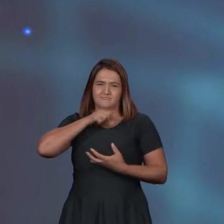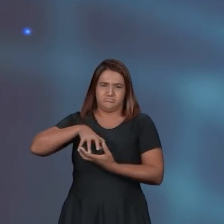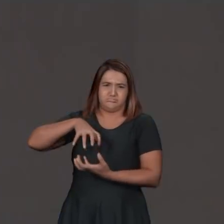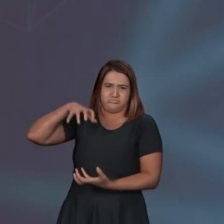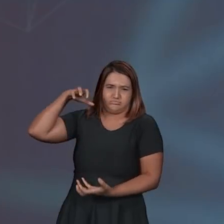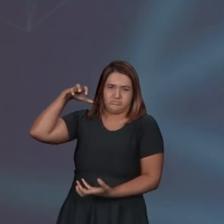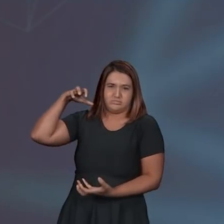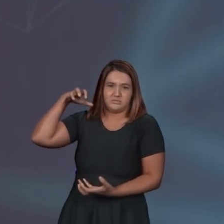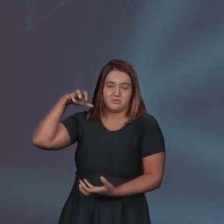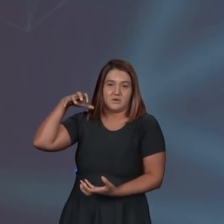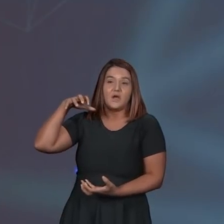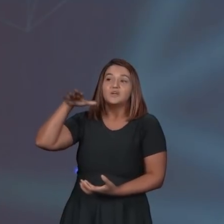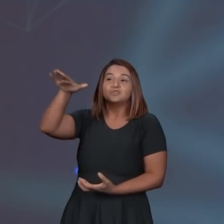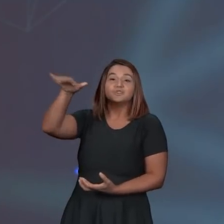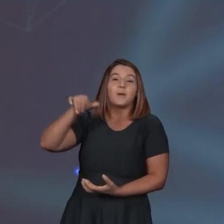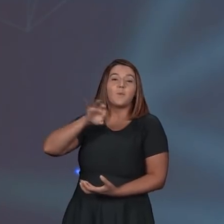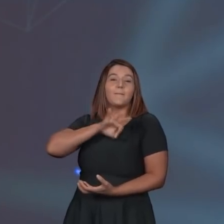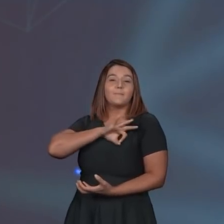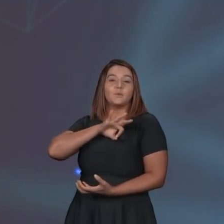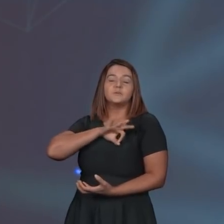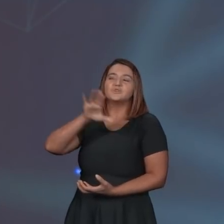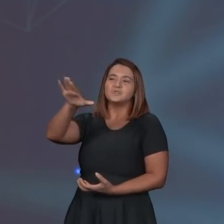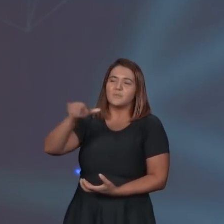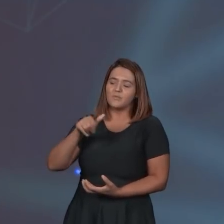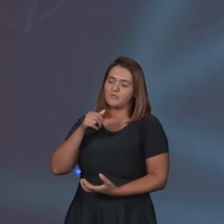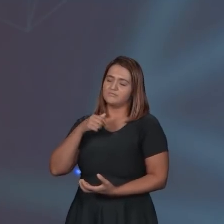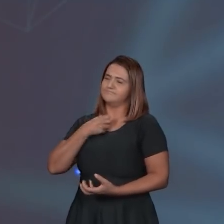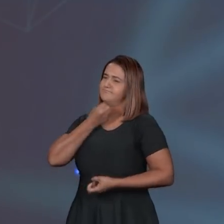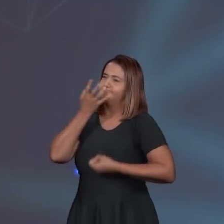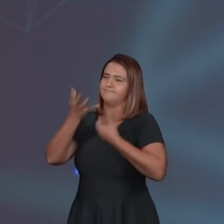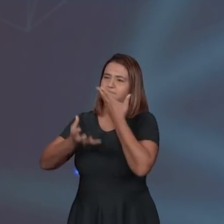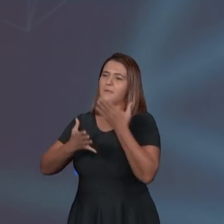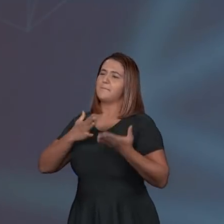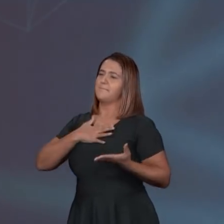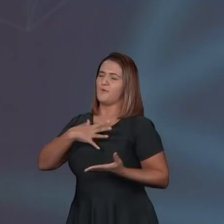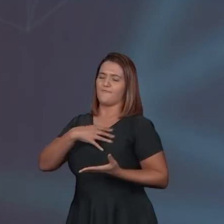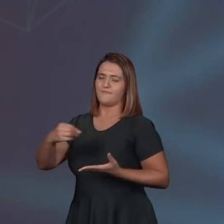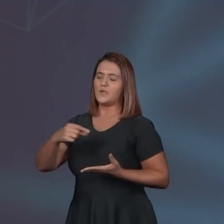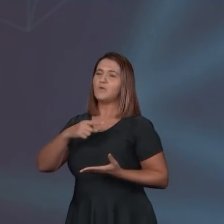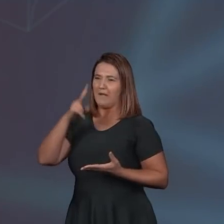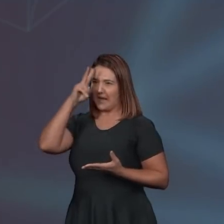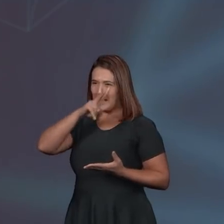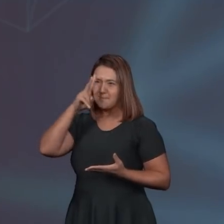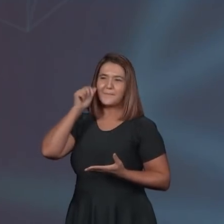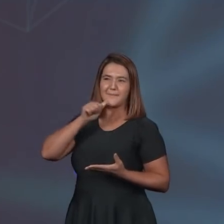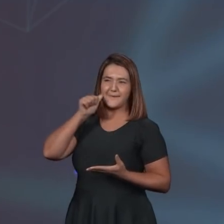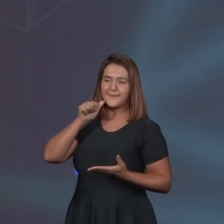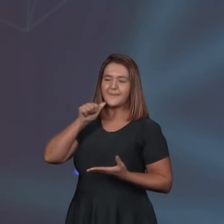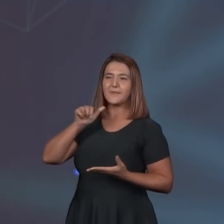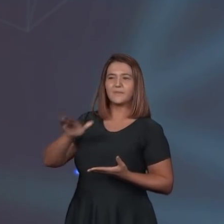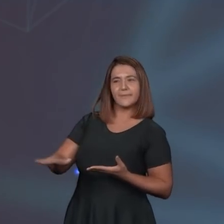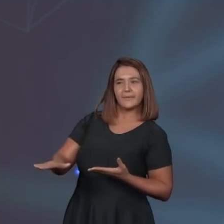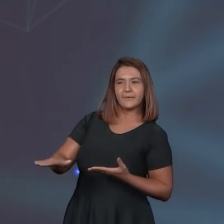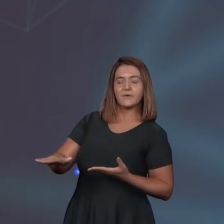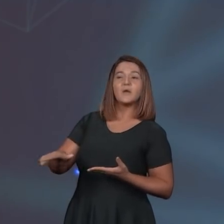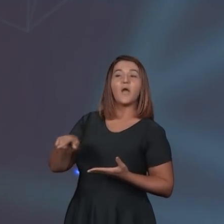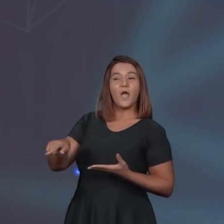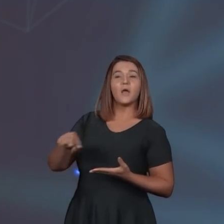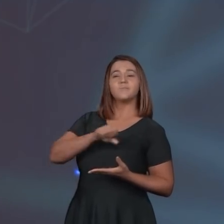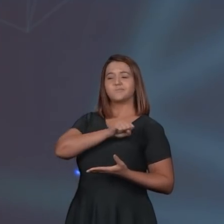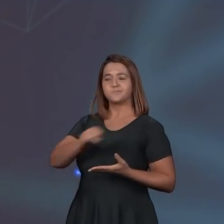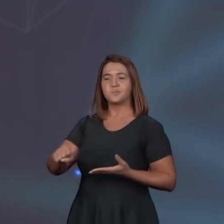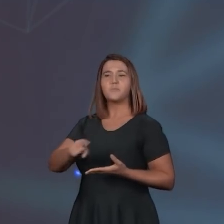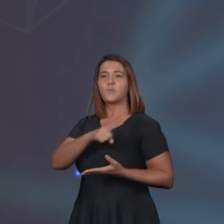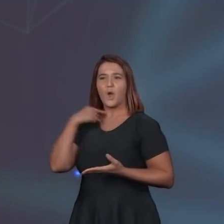resolveu confessar à polícia que o filho dela era o assassino e que na época do assassinato, mais de 50 anos antes, ela